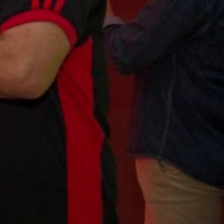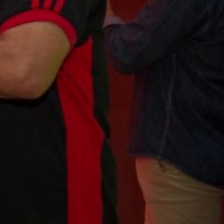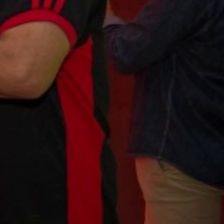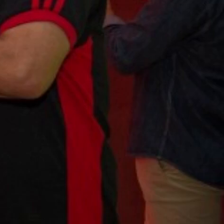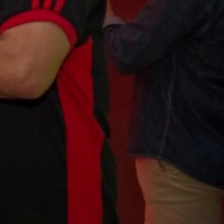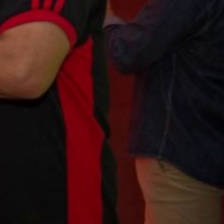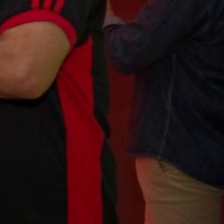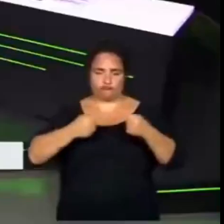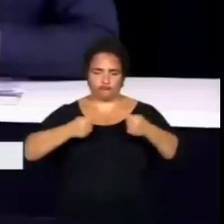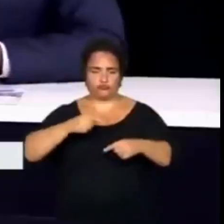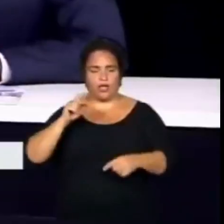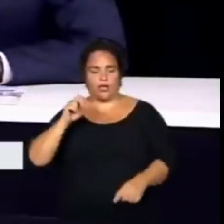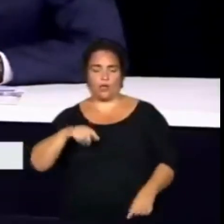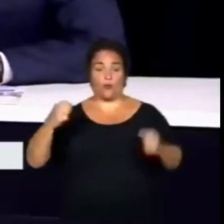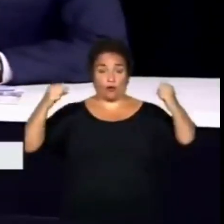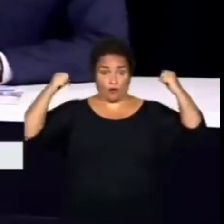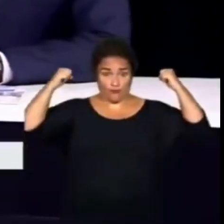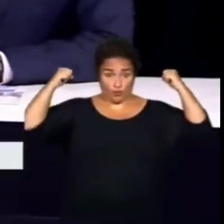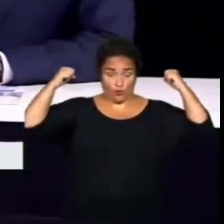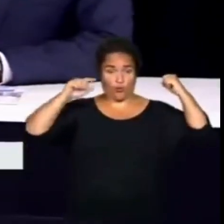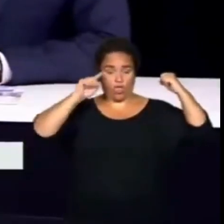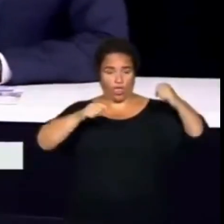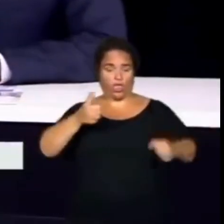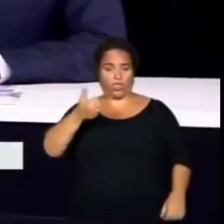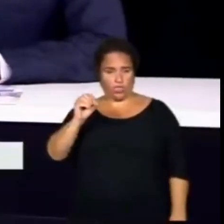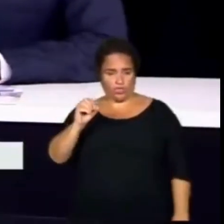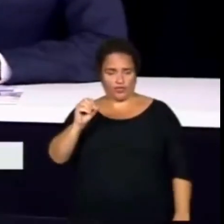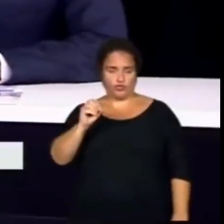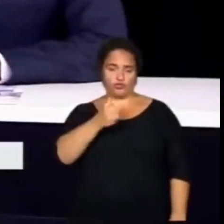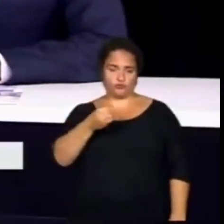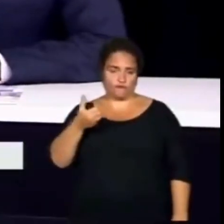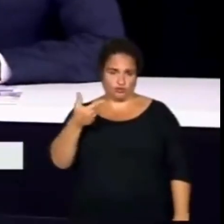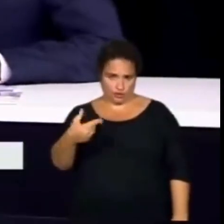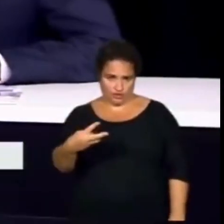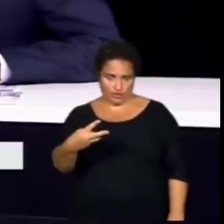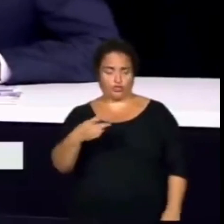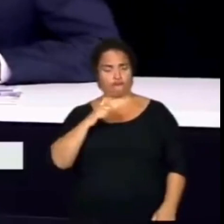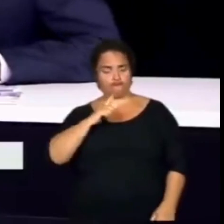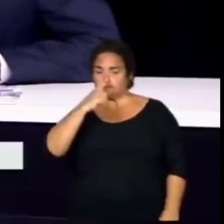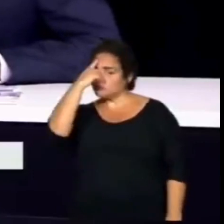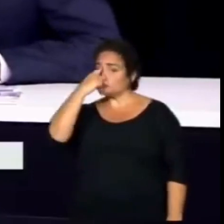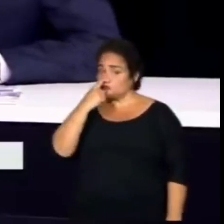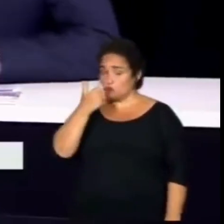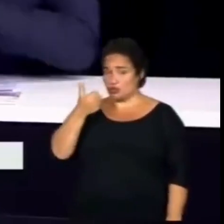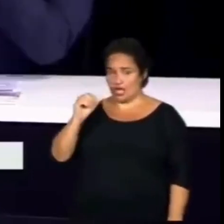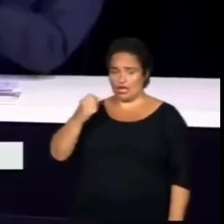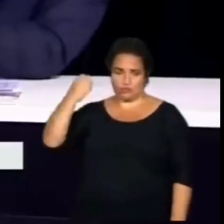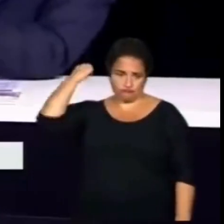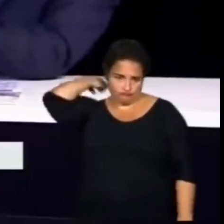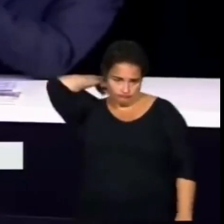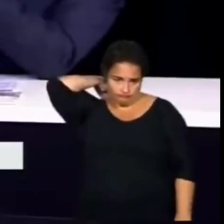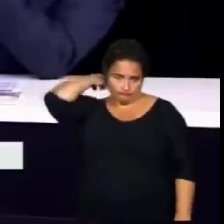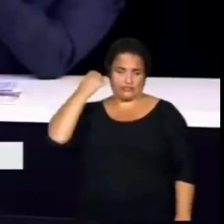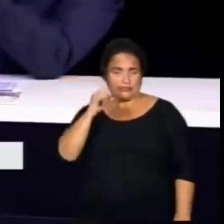vocês, tá bom? Valeu! O Gabigol é o camisa 10 de 2023. Ele tem perfil de ser o 10, se a gente